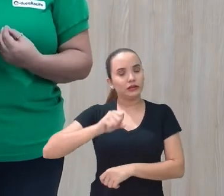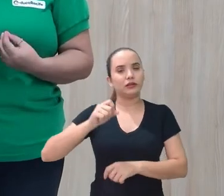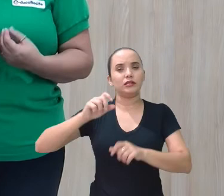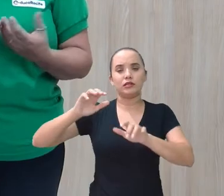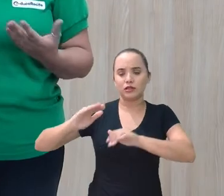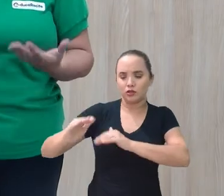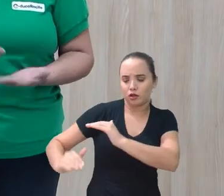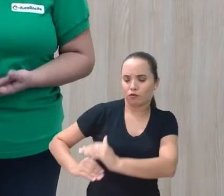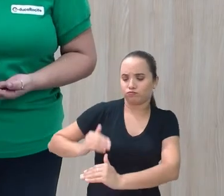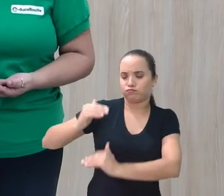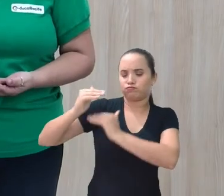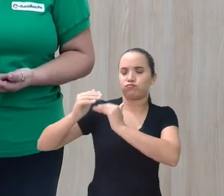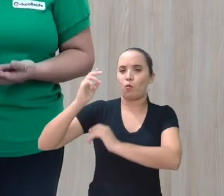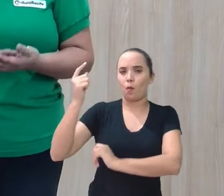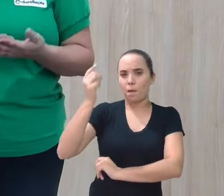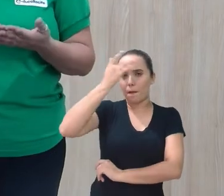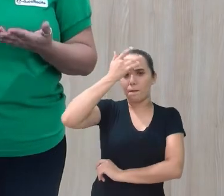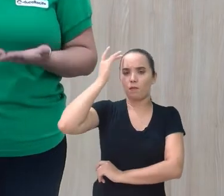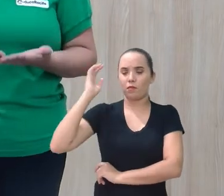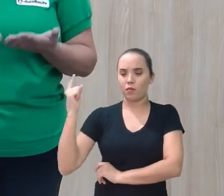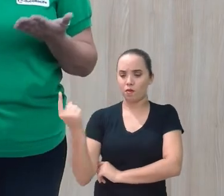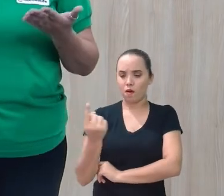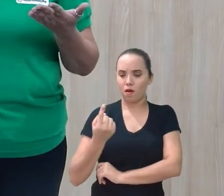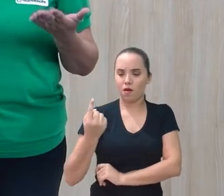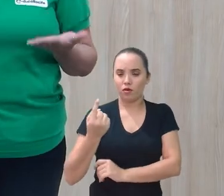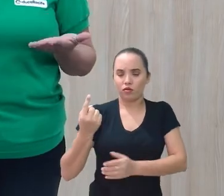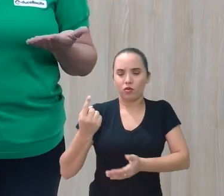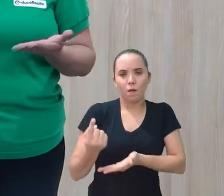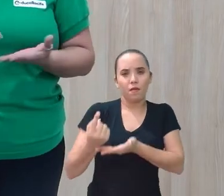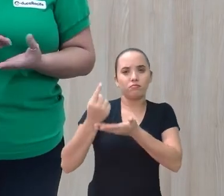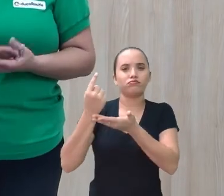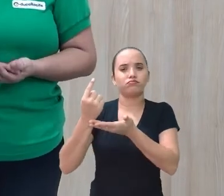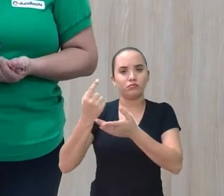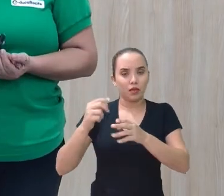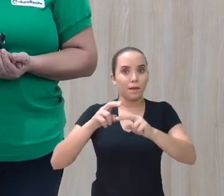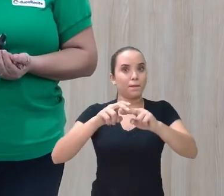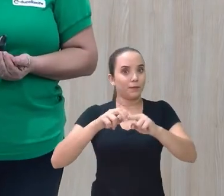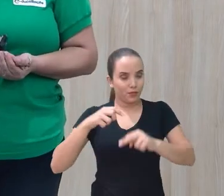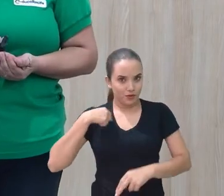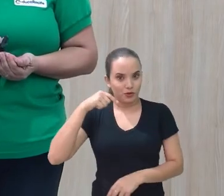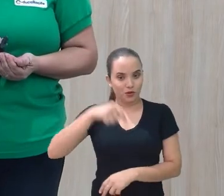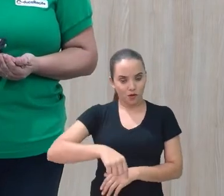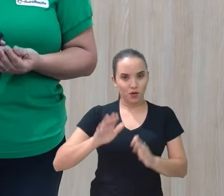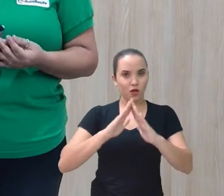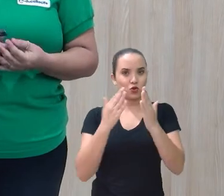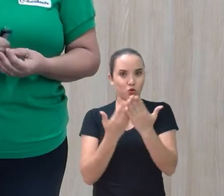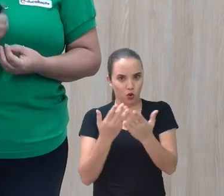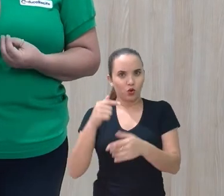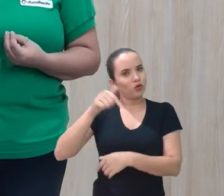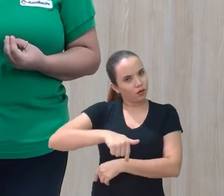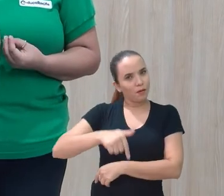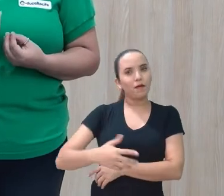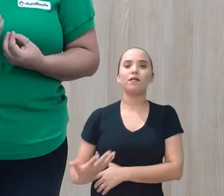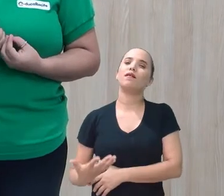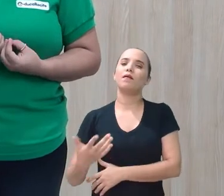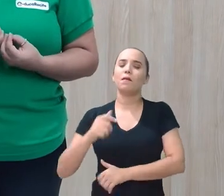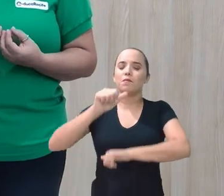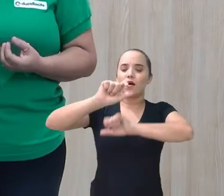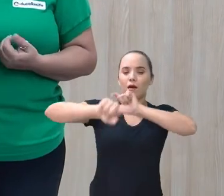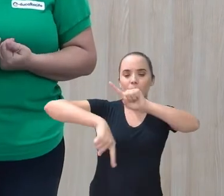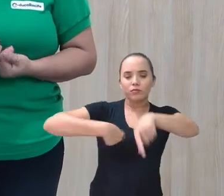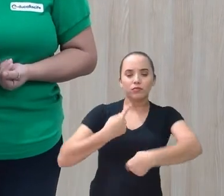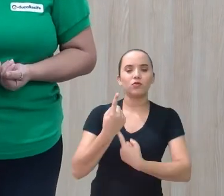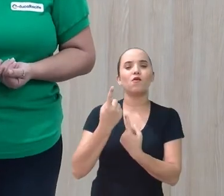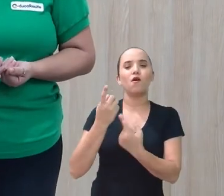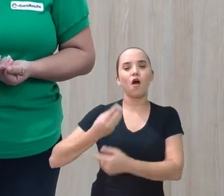pessoa mais autônoma. E é para isso que a escola está aqui, não é? Para transformar a vida